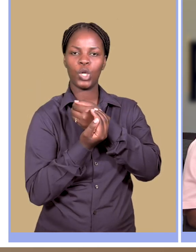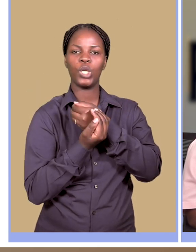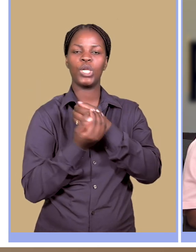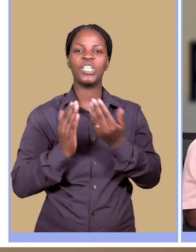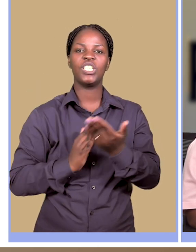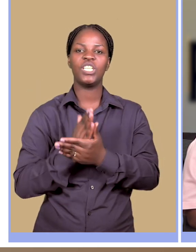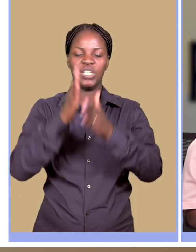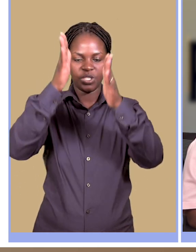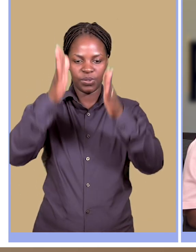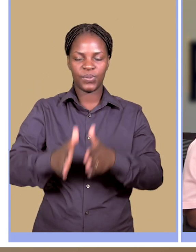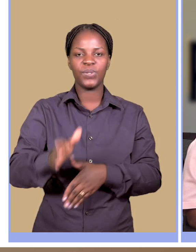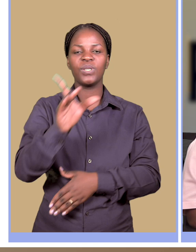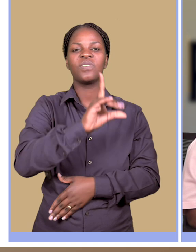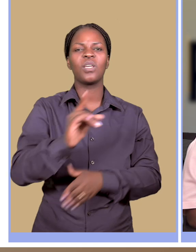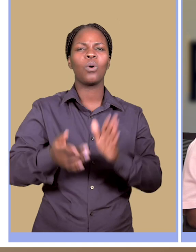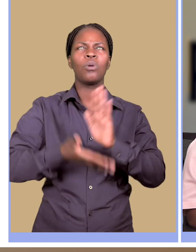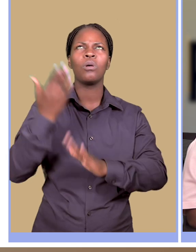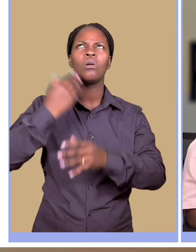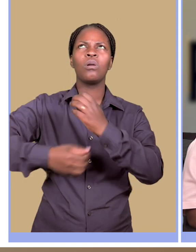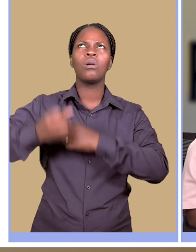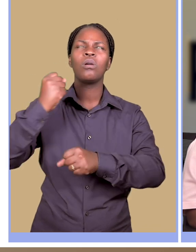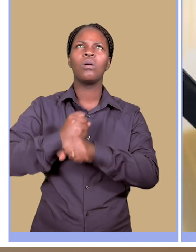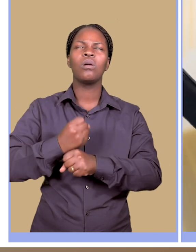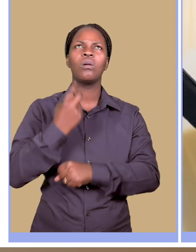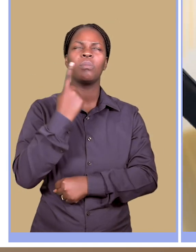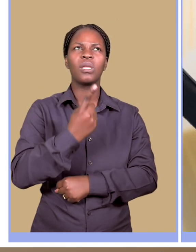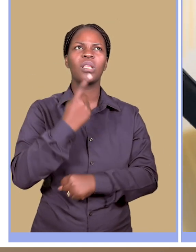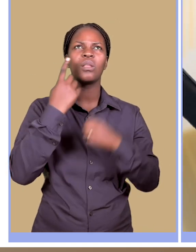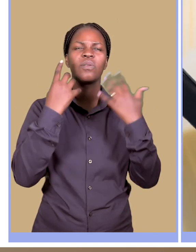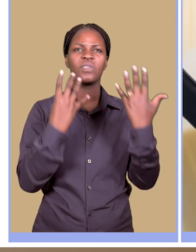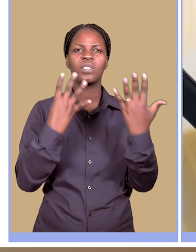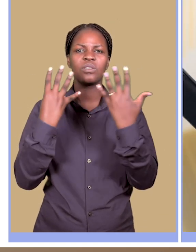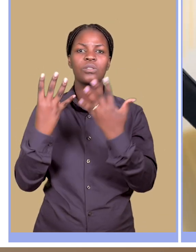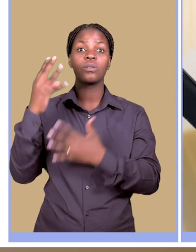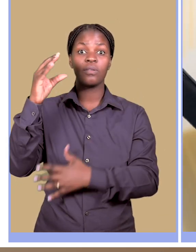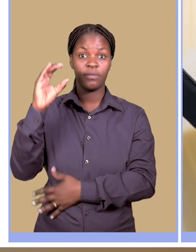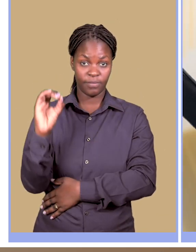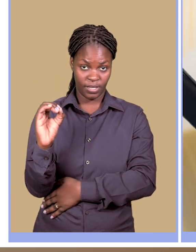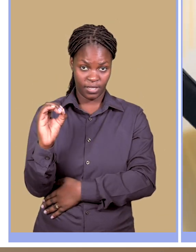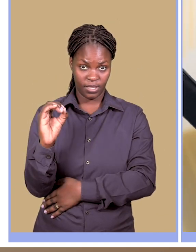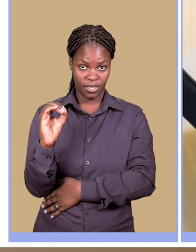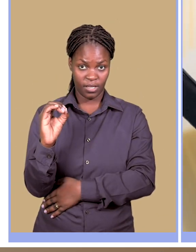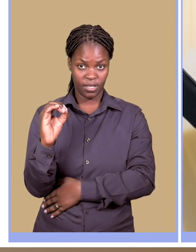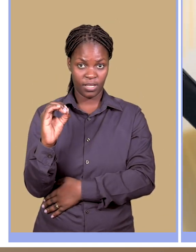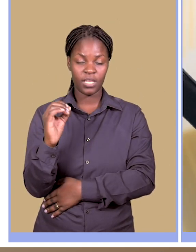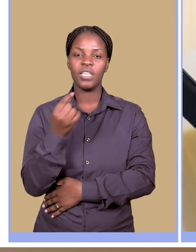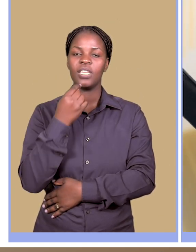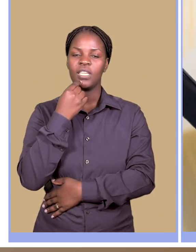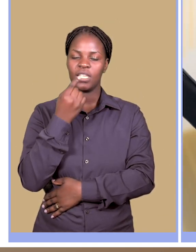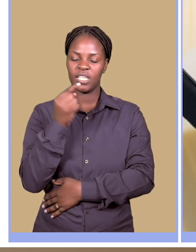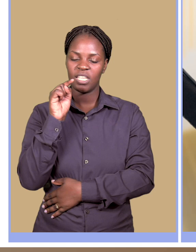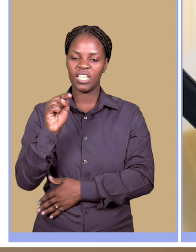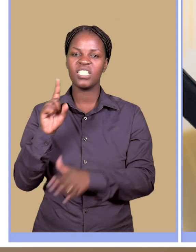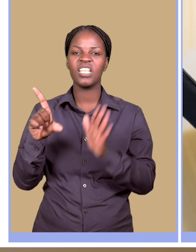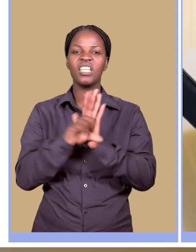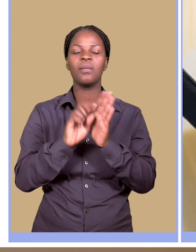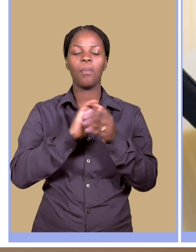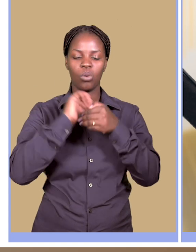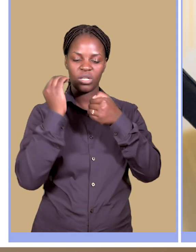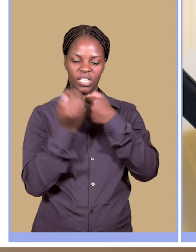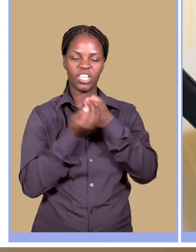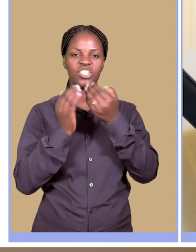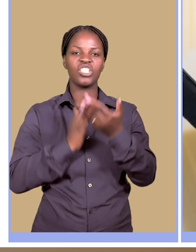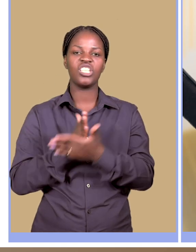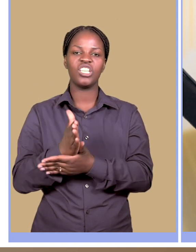dos direitos das pessoas com deficiência desde 1990, se não estou enganado, que eles têm o Americans with Disability Act, que é uma